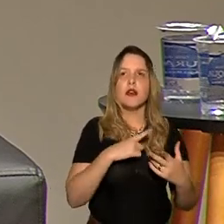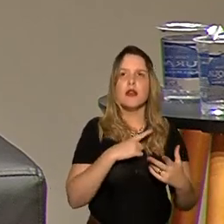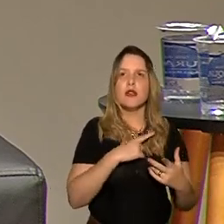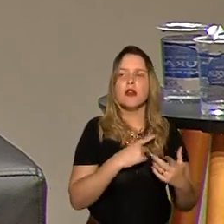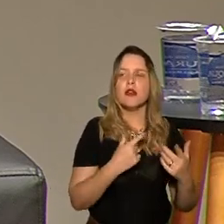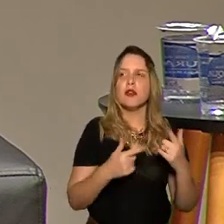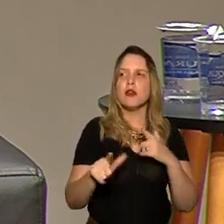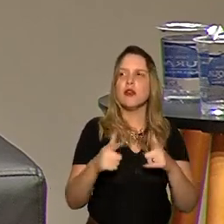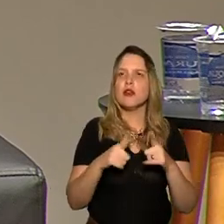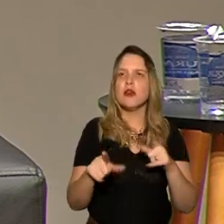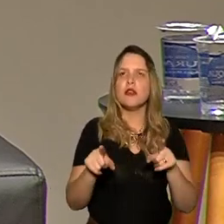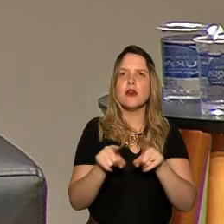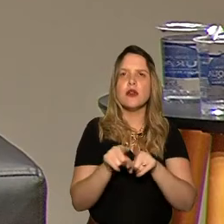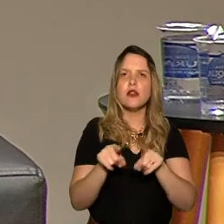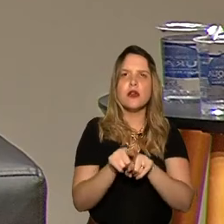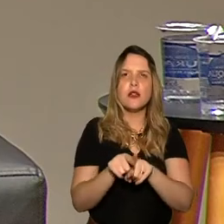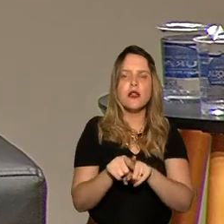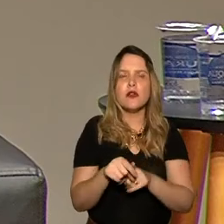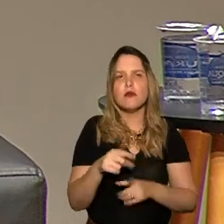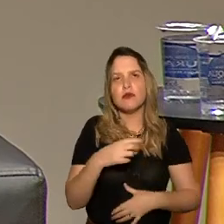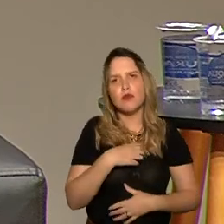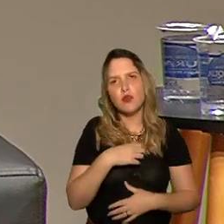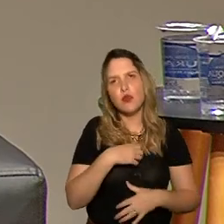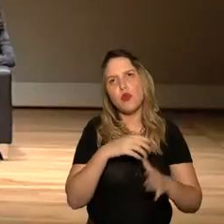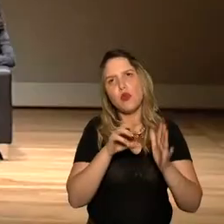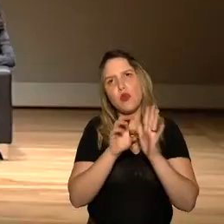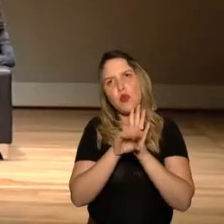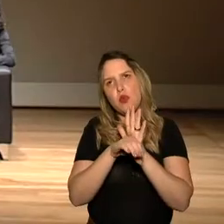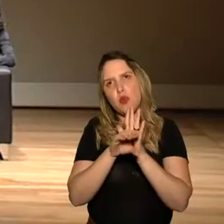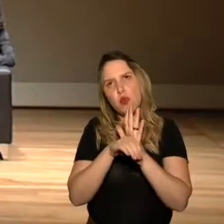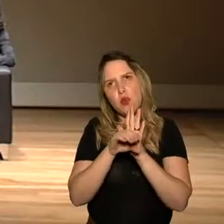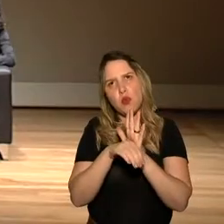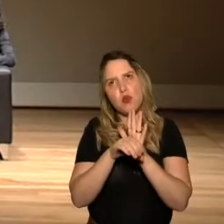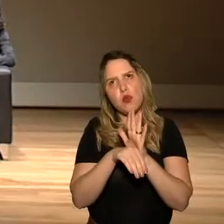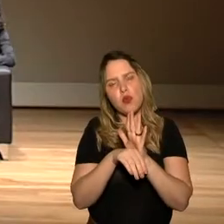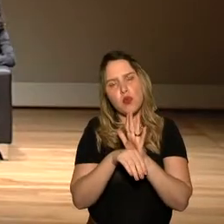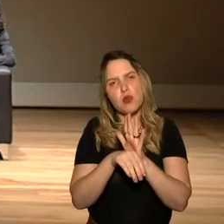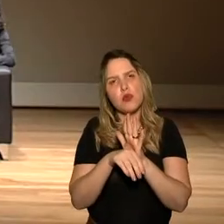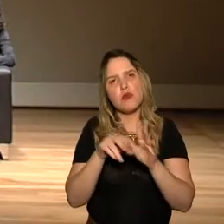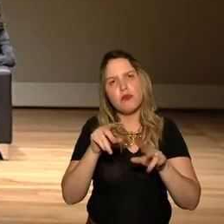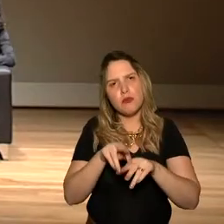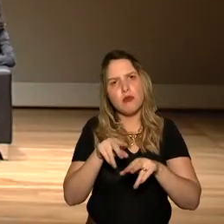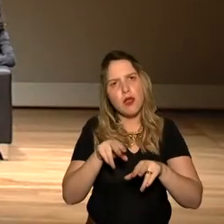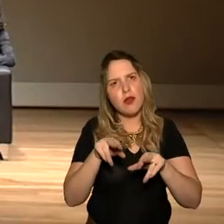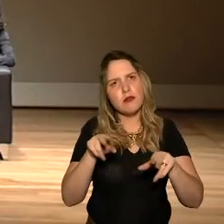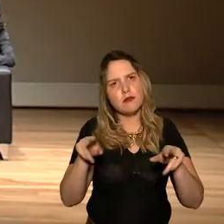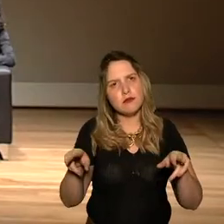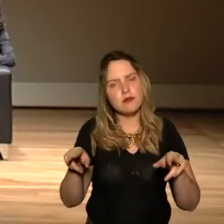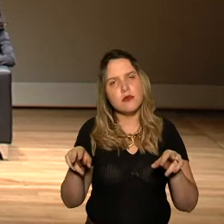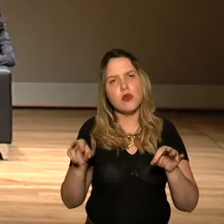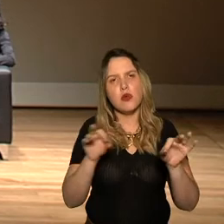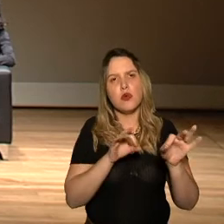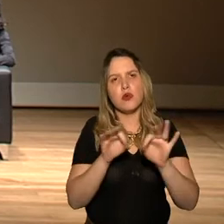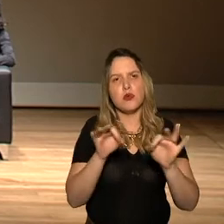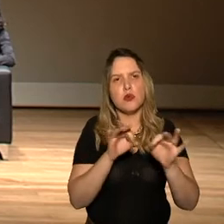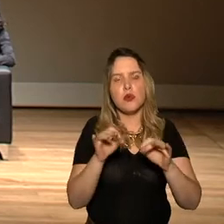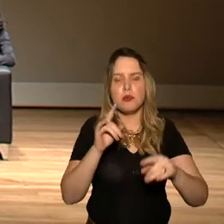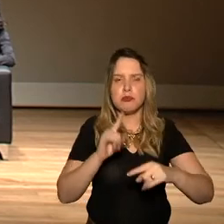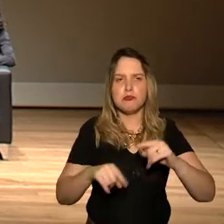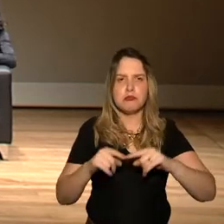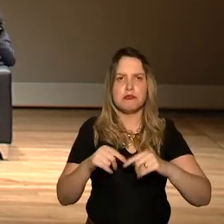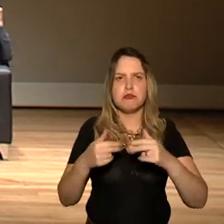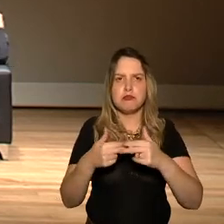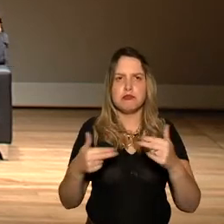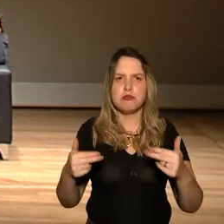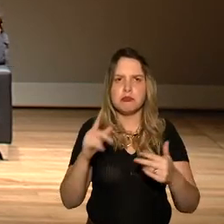quando a instituição é muito opulenta com os seus centros culturais muito equipados de funcionar como um disco voador e